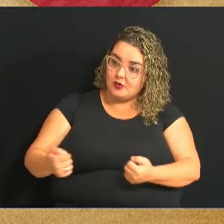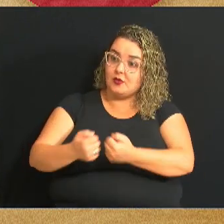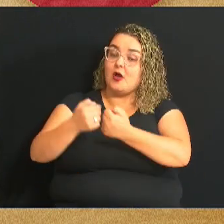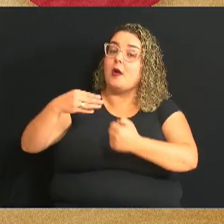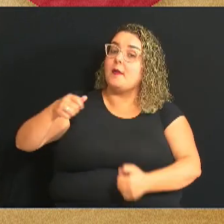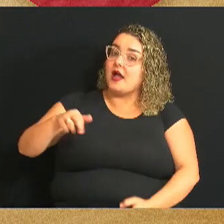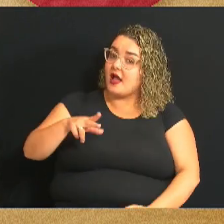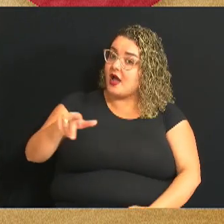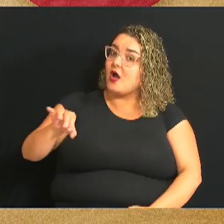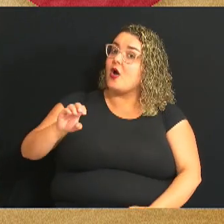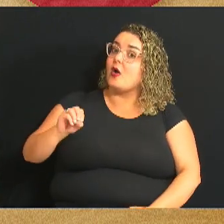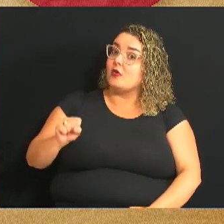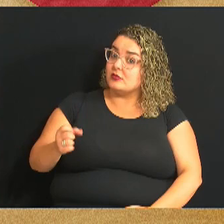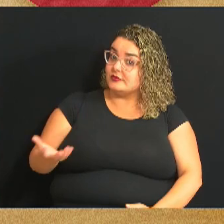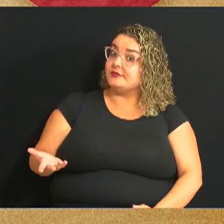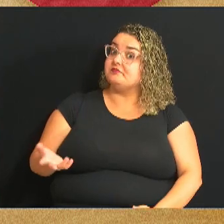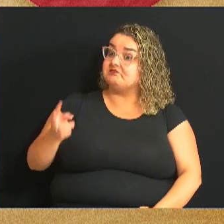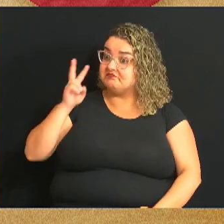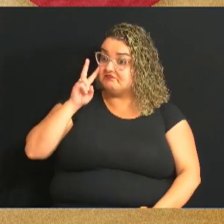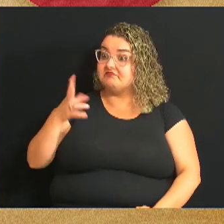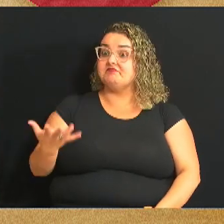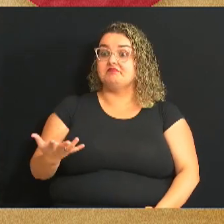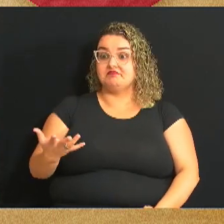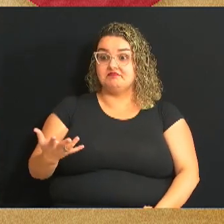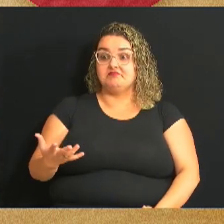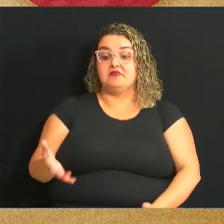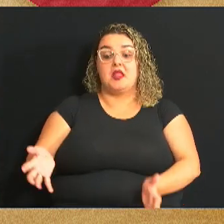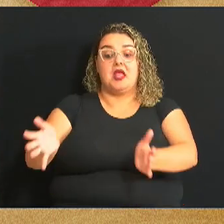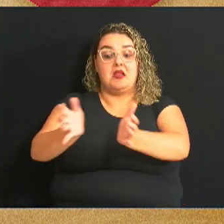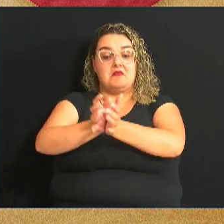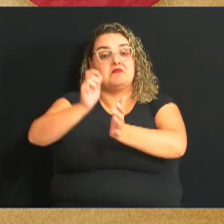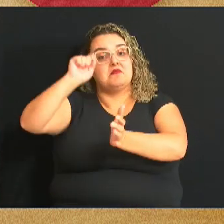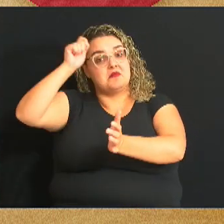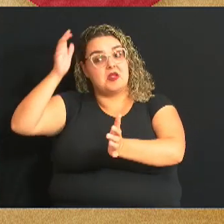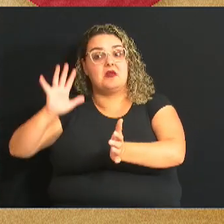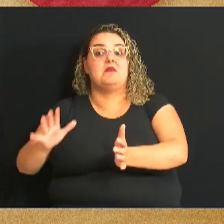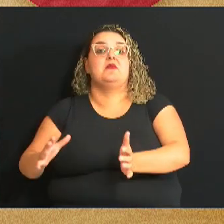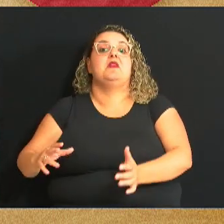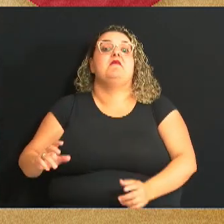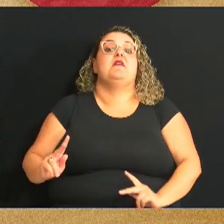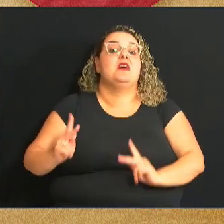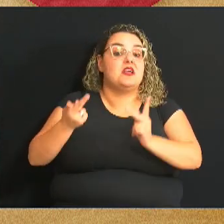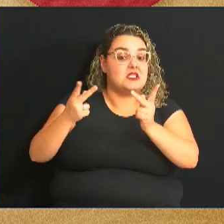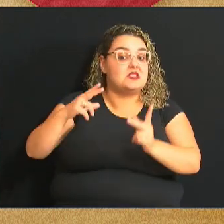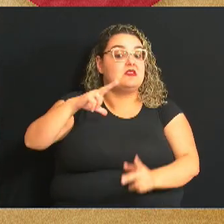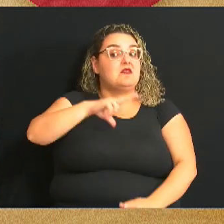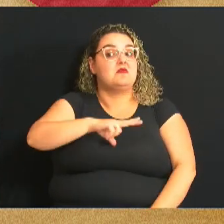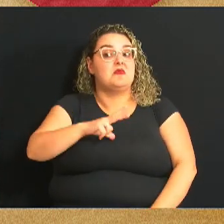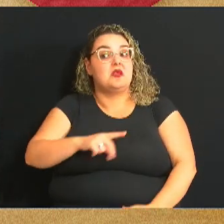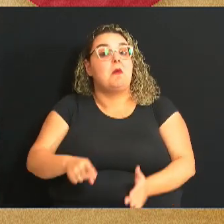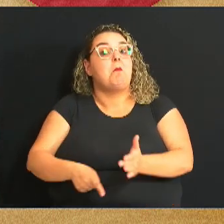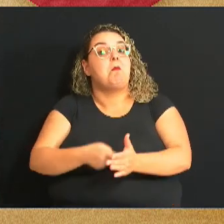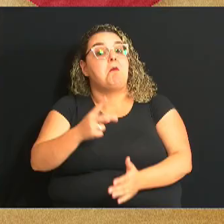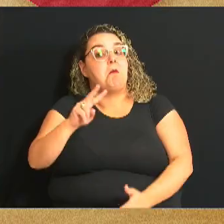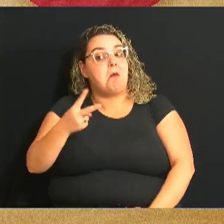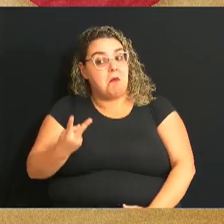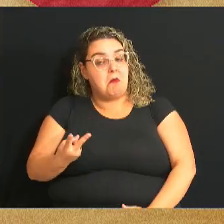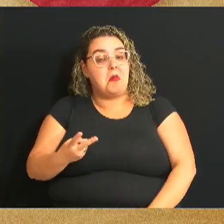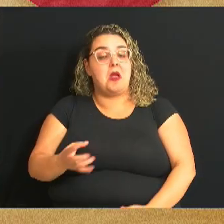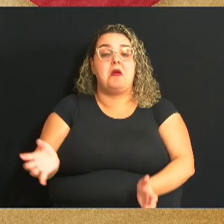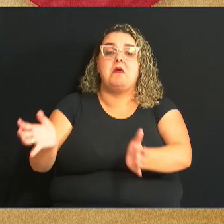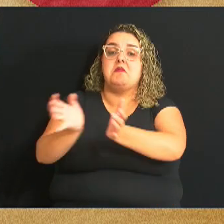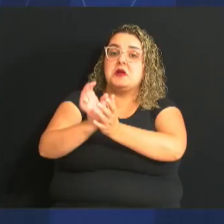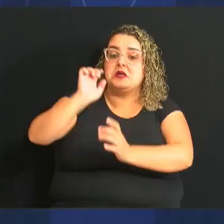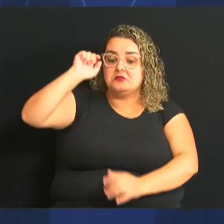hein? Olha só, a equipe africana passou por Portugal. É a primeira vez, hein, que uma equipe africana